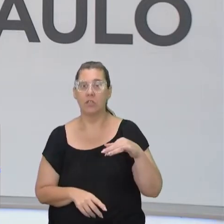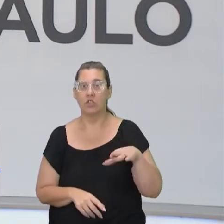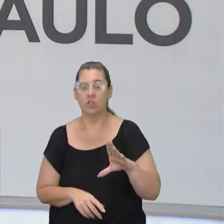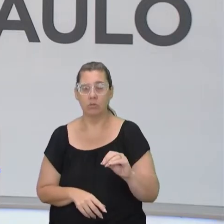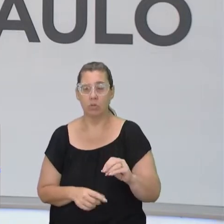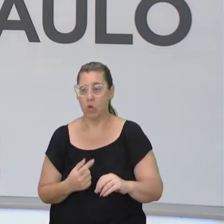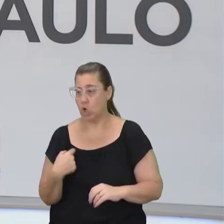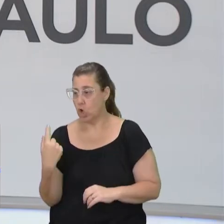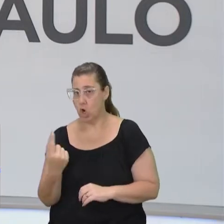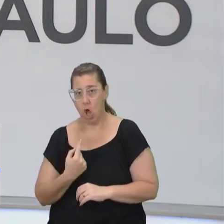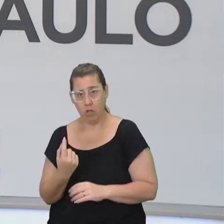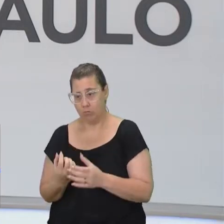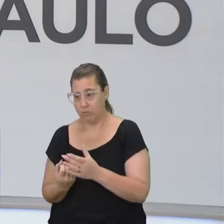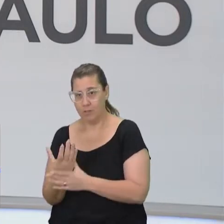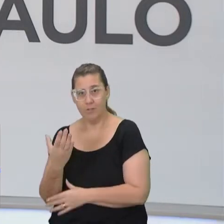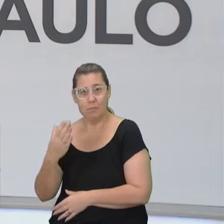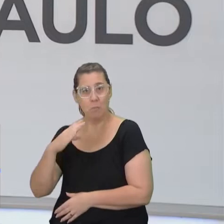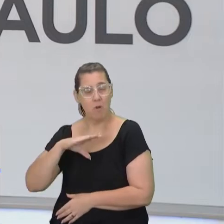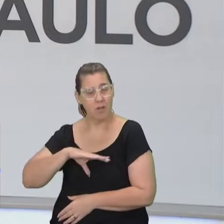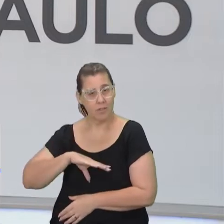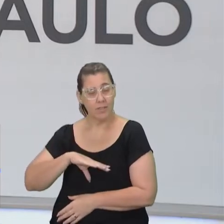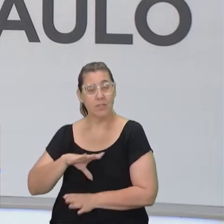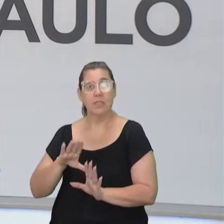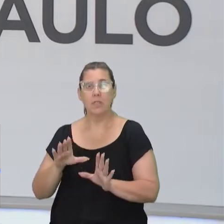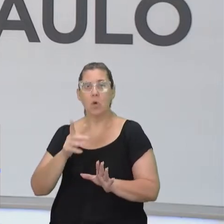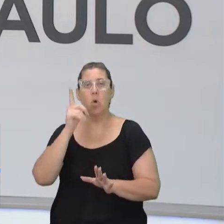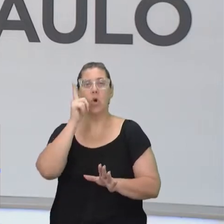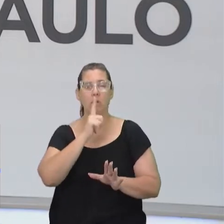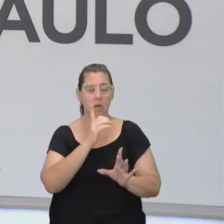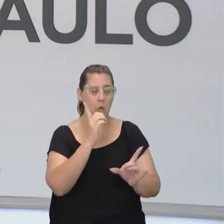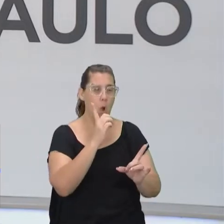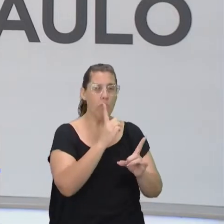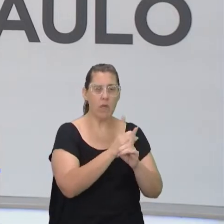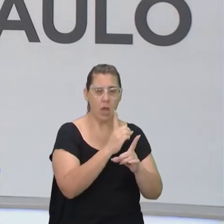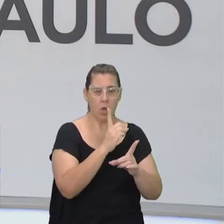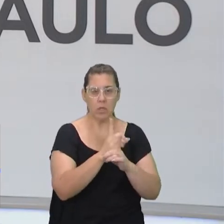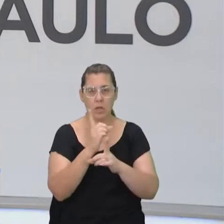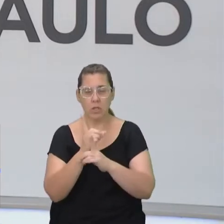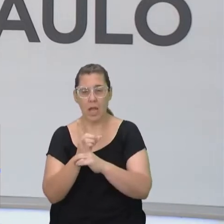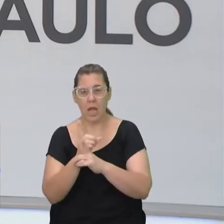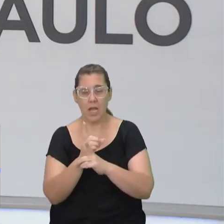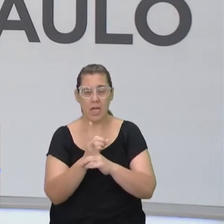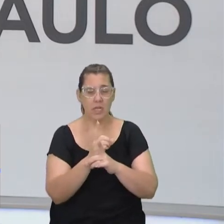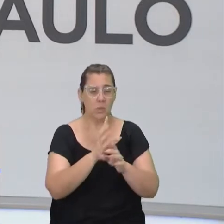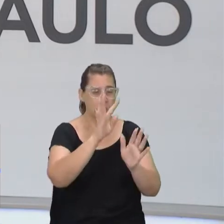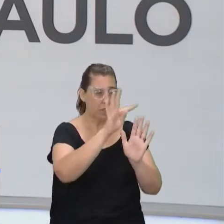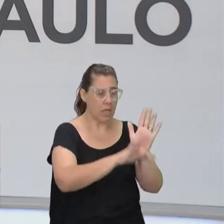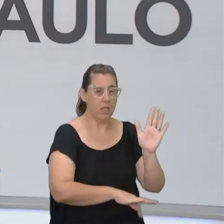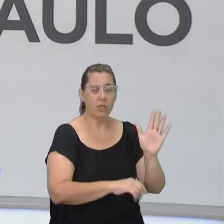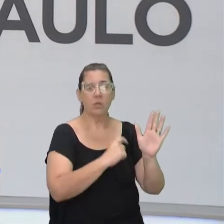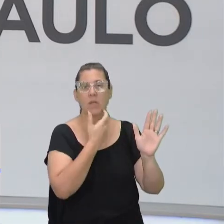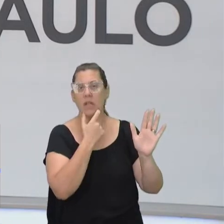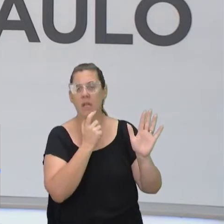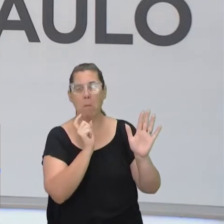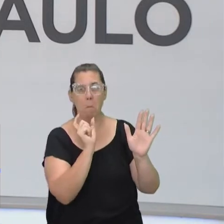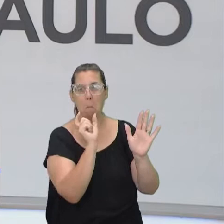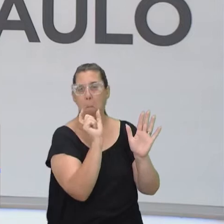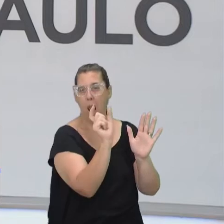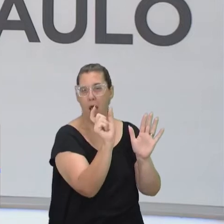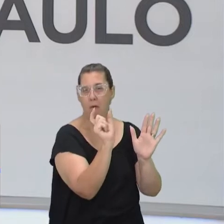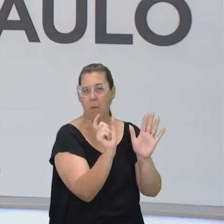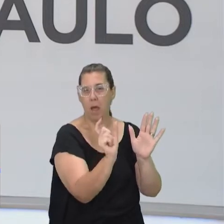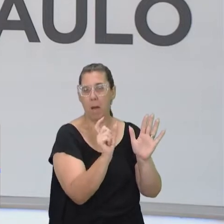nossa mesma origem portuguesa. Então, você consegue encontrar dentro do inglês palavras que têm uma